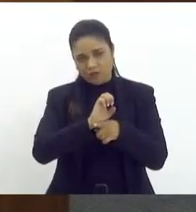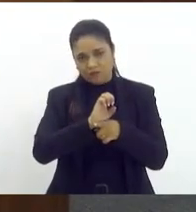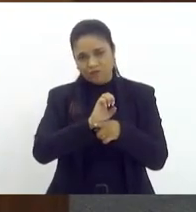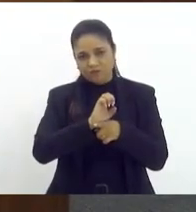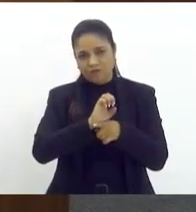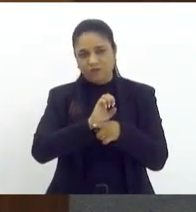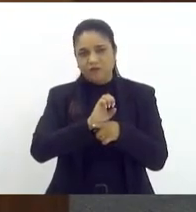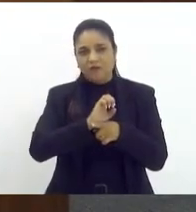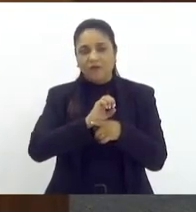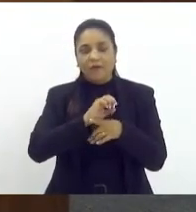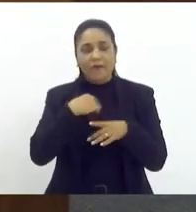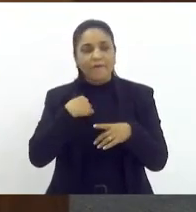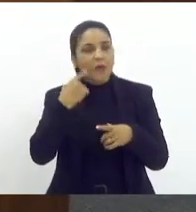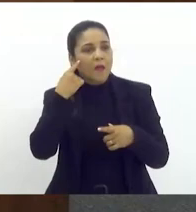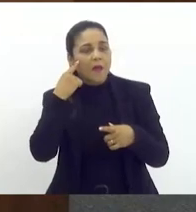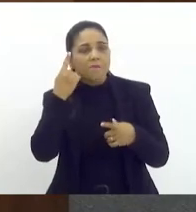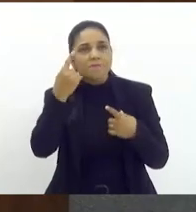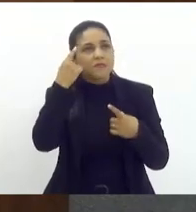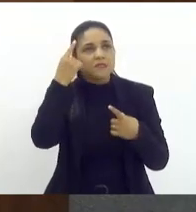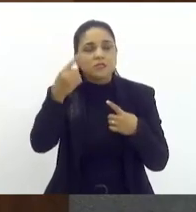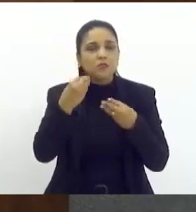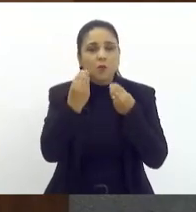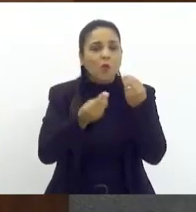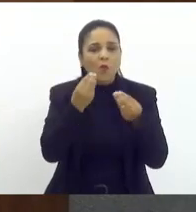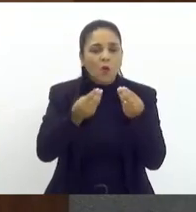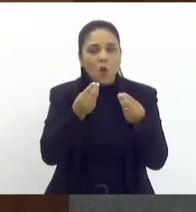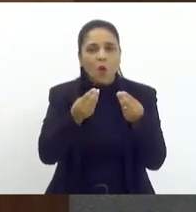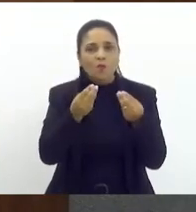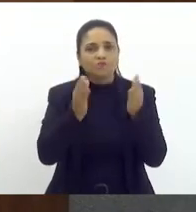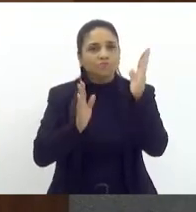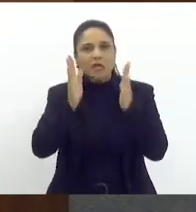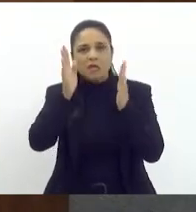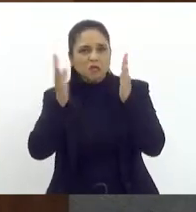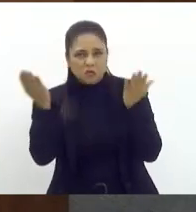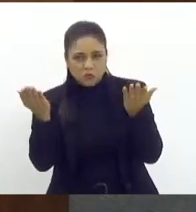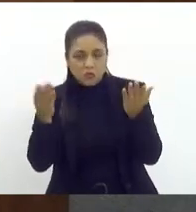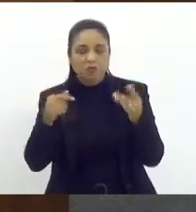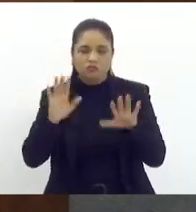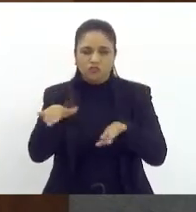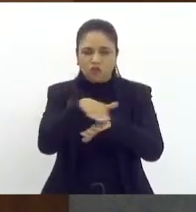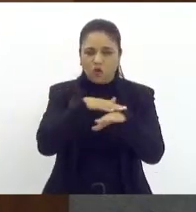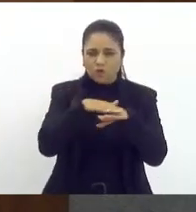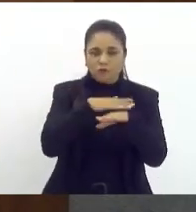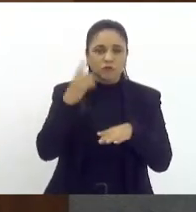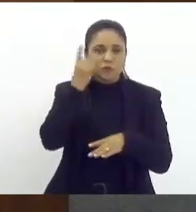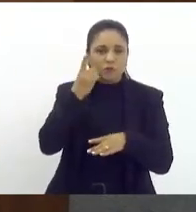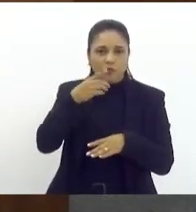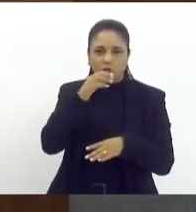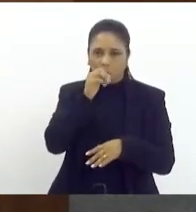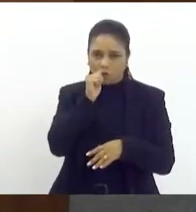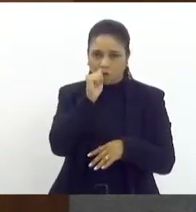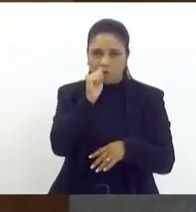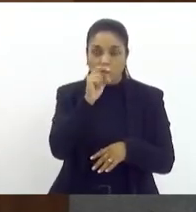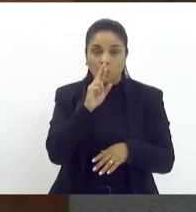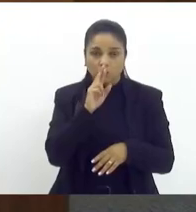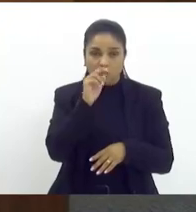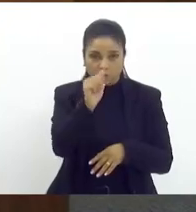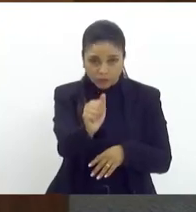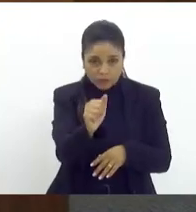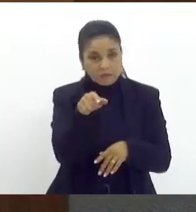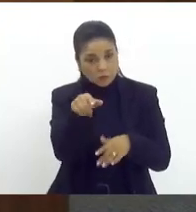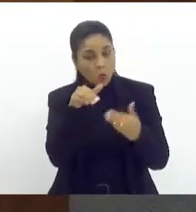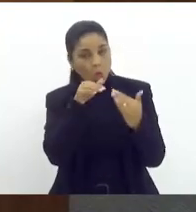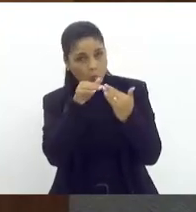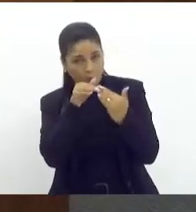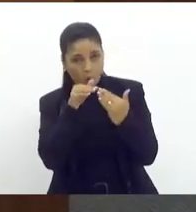questão prescricional então nós íamos conversando com deputado Rodrigo Amorim com a se vossa excelência concordasse e